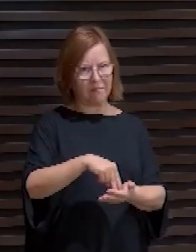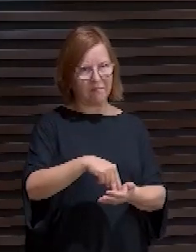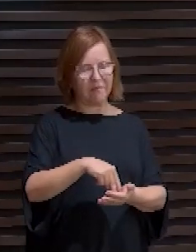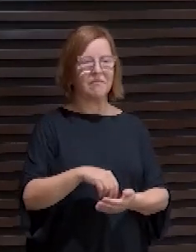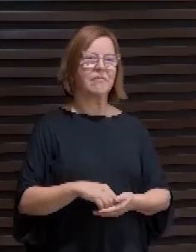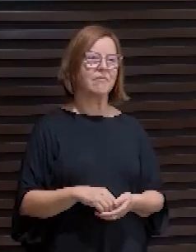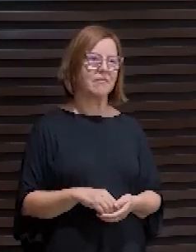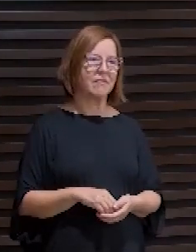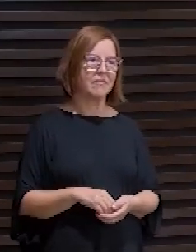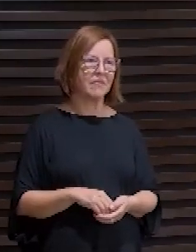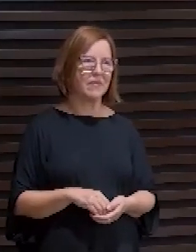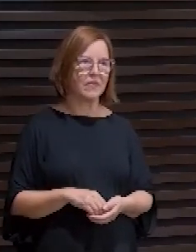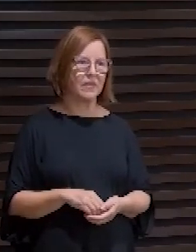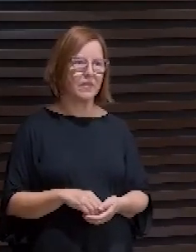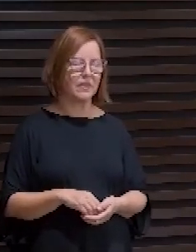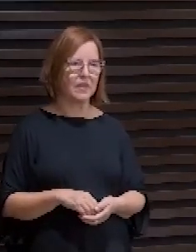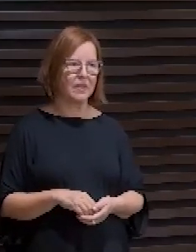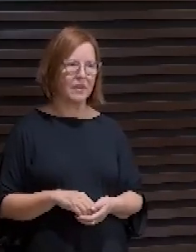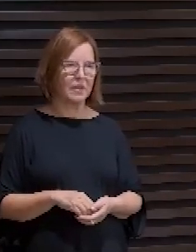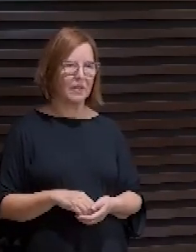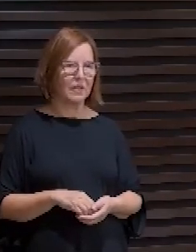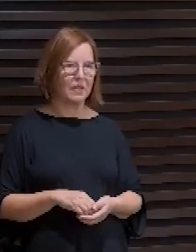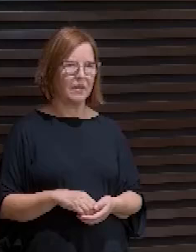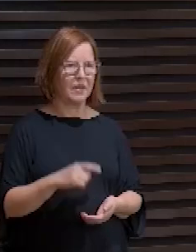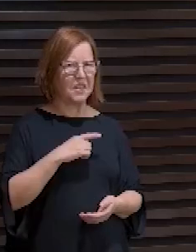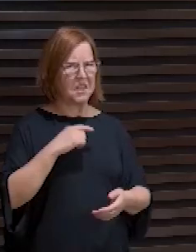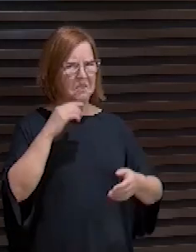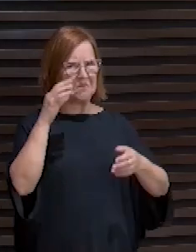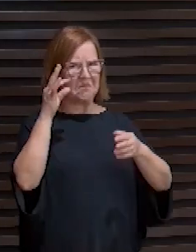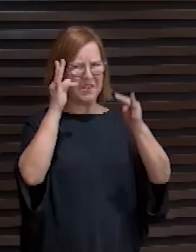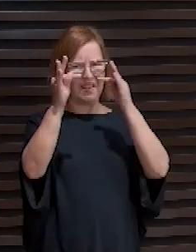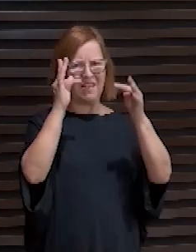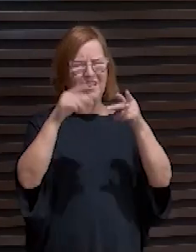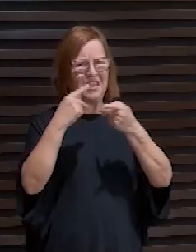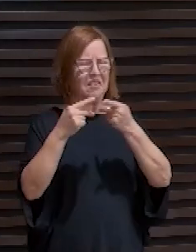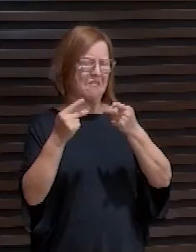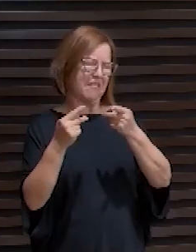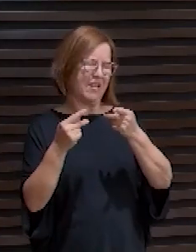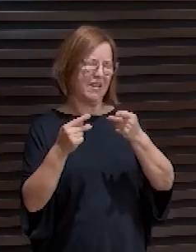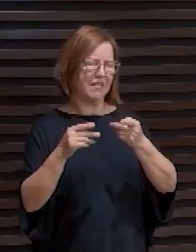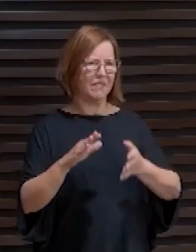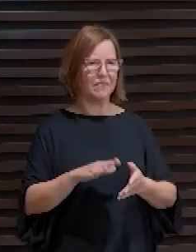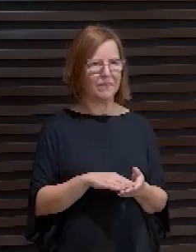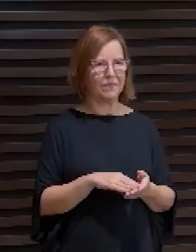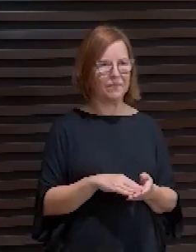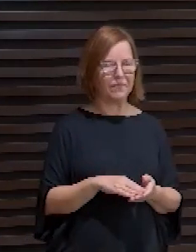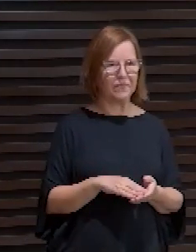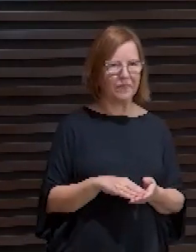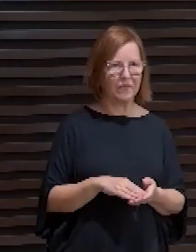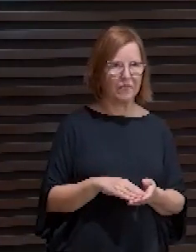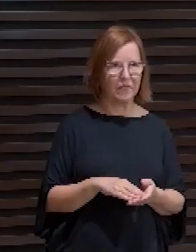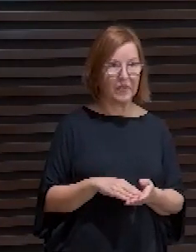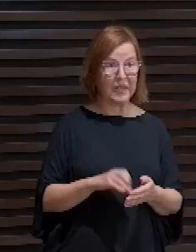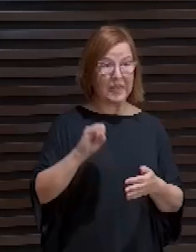Há uma linha teológica que diz assim, chamada hipercalvinismo, que diz assim: